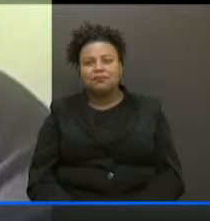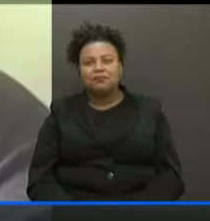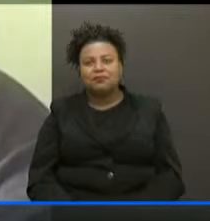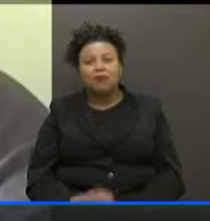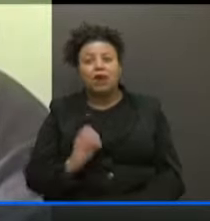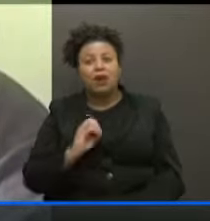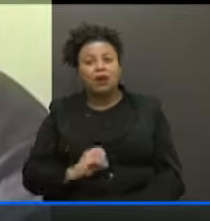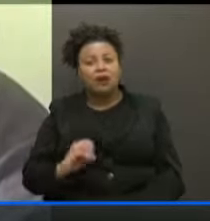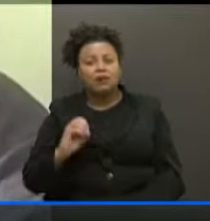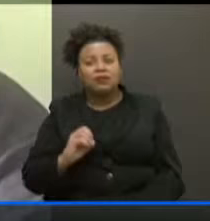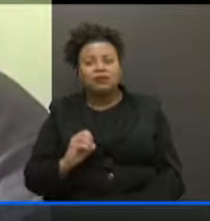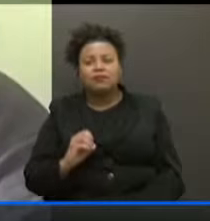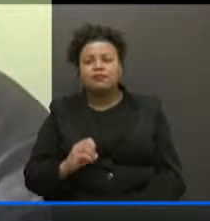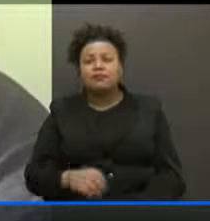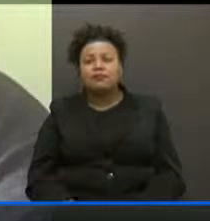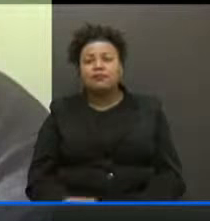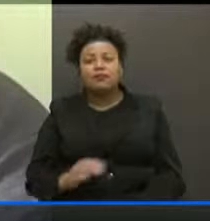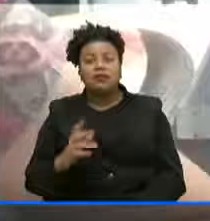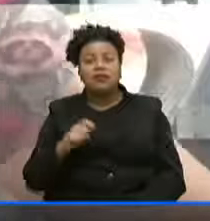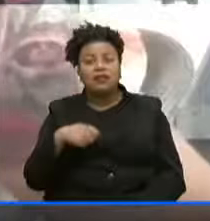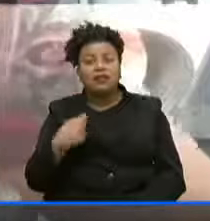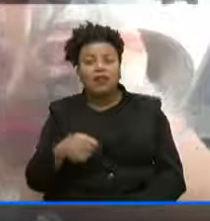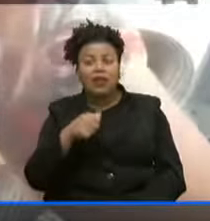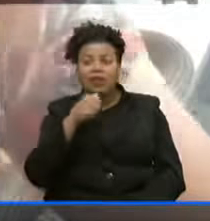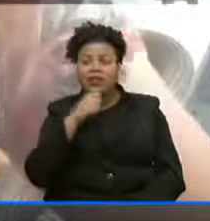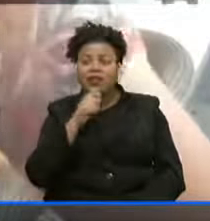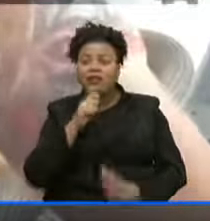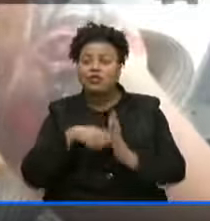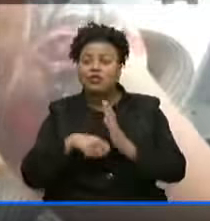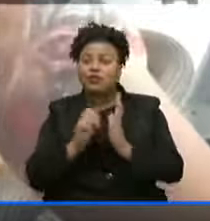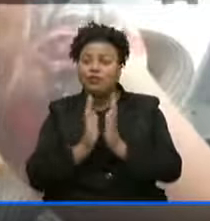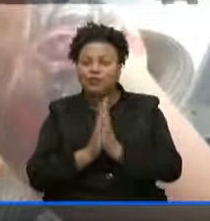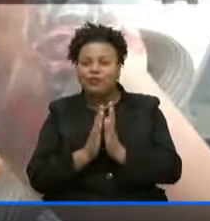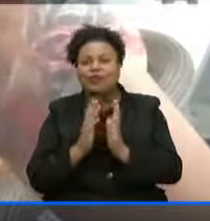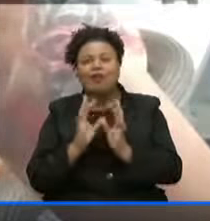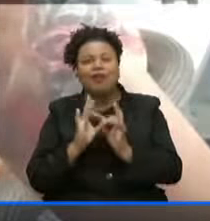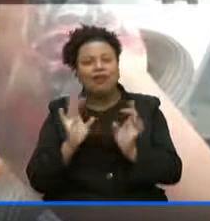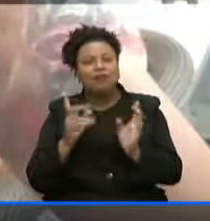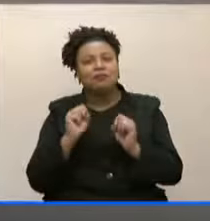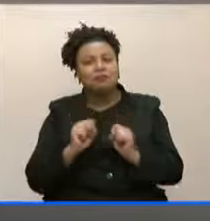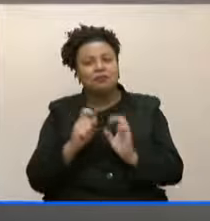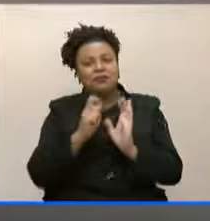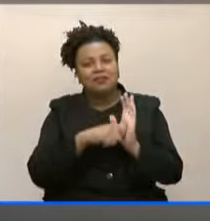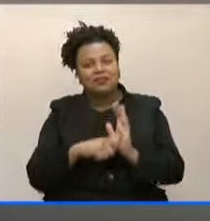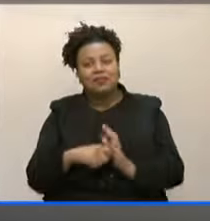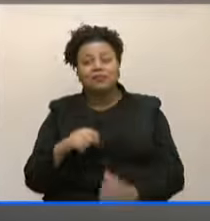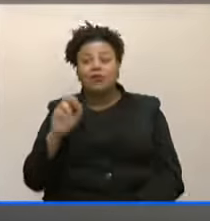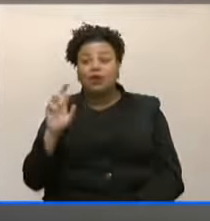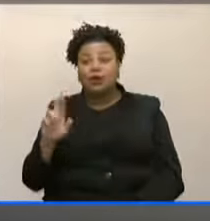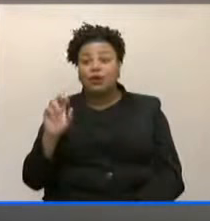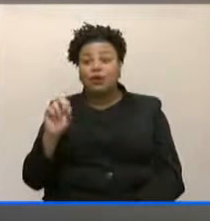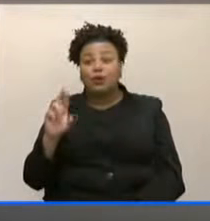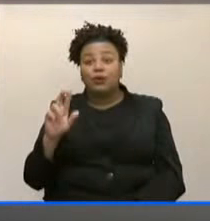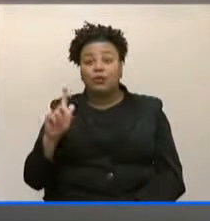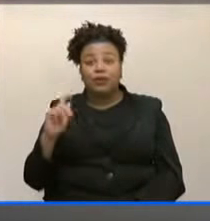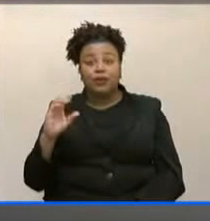Ótimo. Todos que não assinaram ainda, por favor. Está à disposição. Rodrigo Marrone.